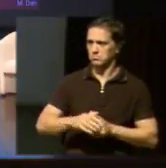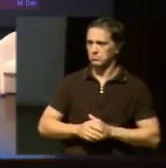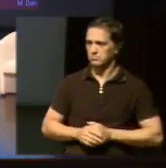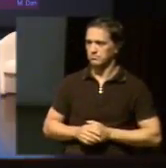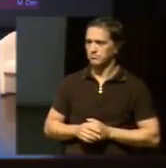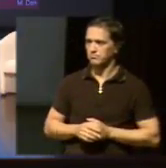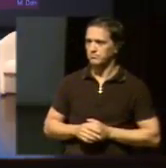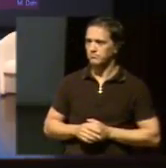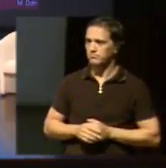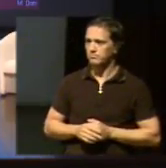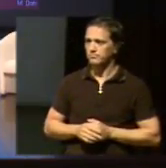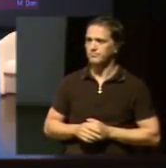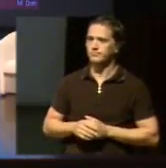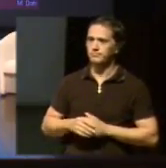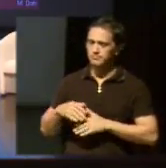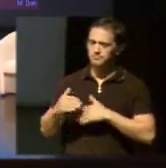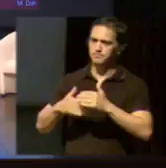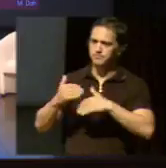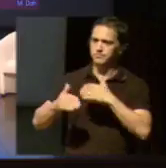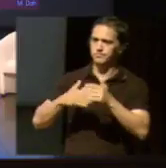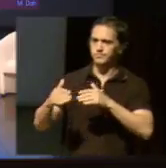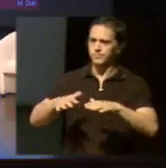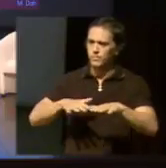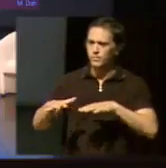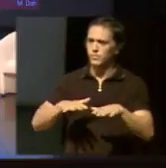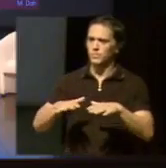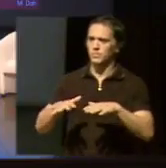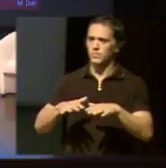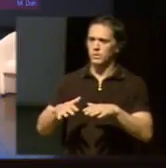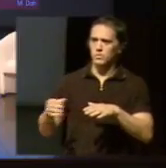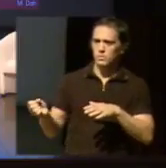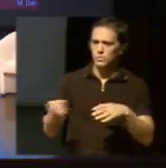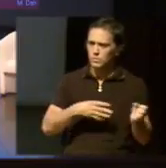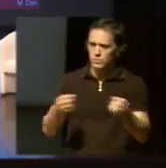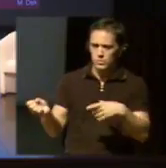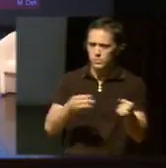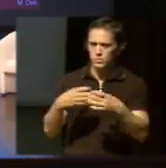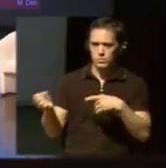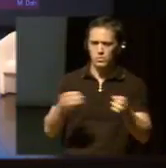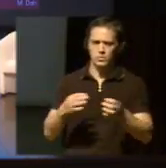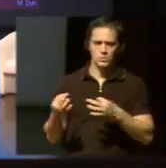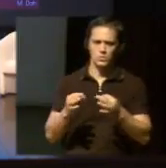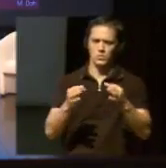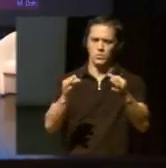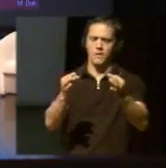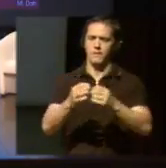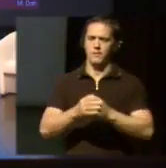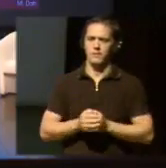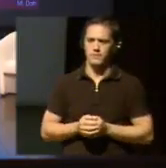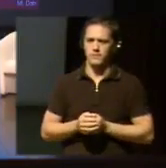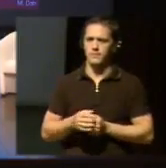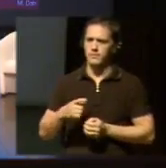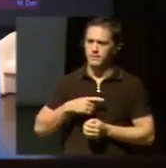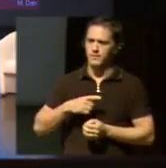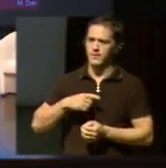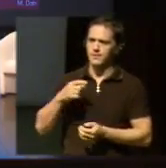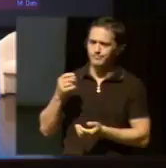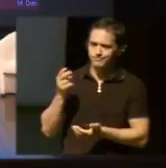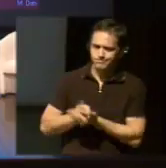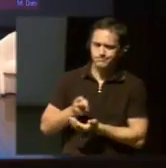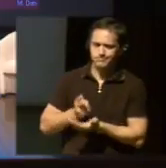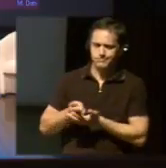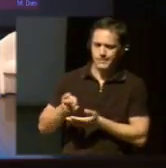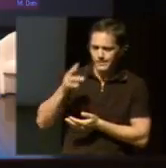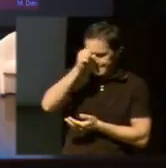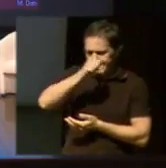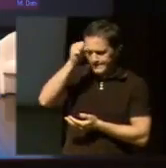Isso é uma constante. Muita dinâmica nas novas tecnologias, enorme dinâmica de sempre ter que aprender novidades